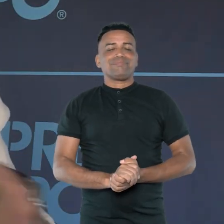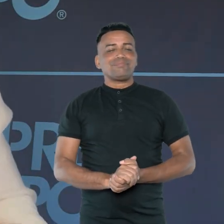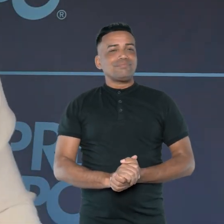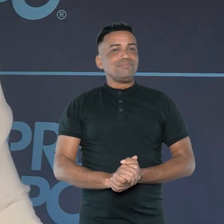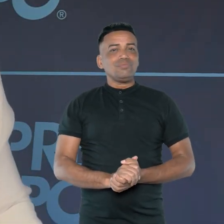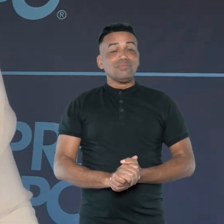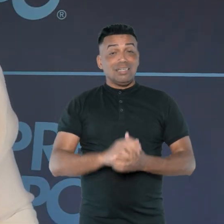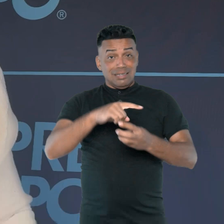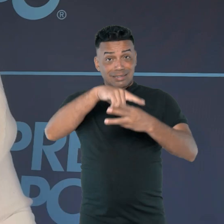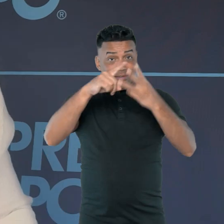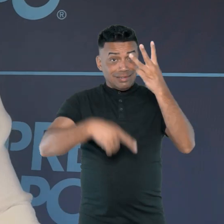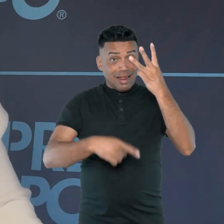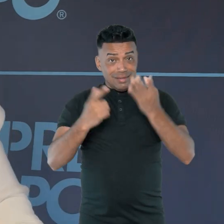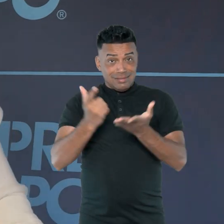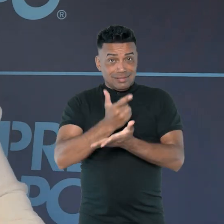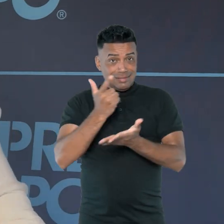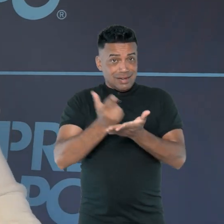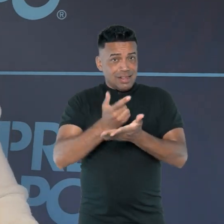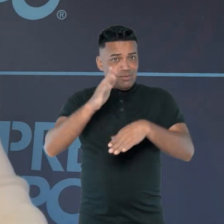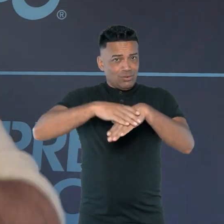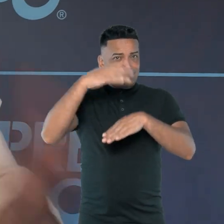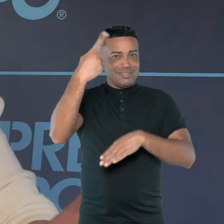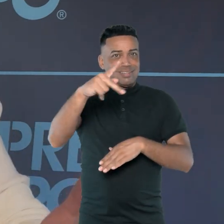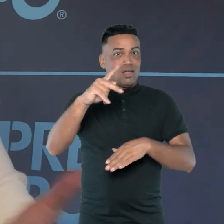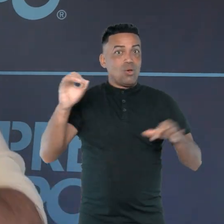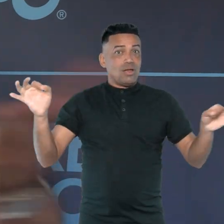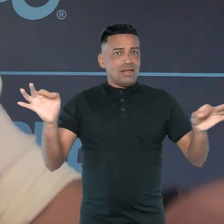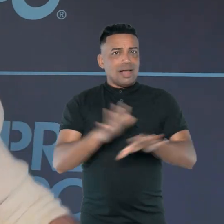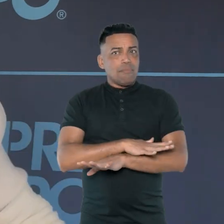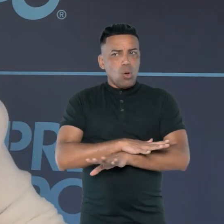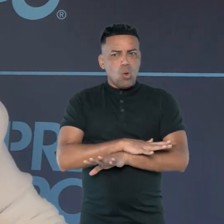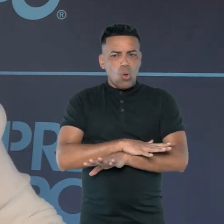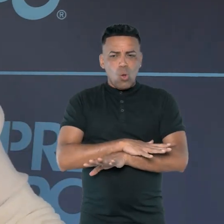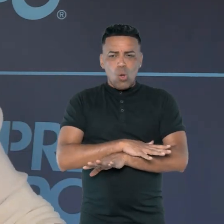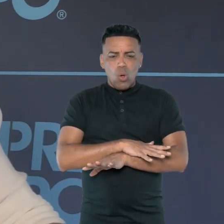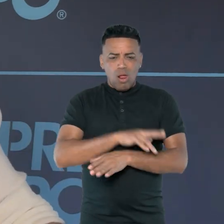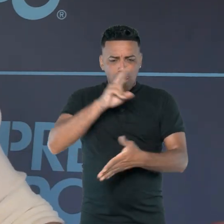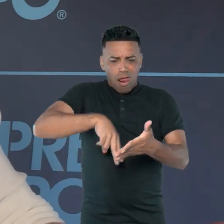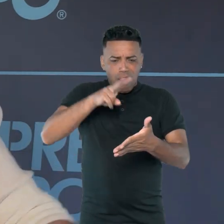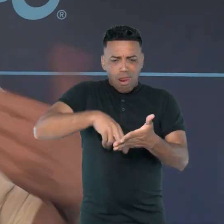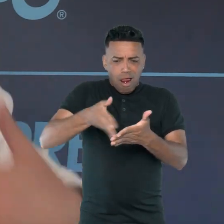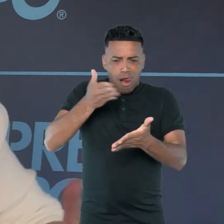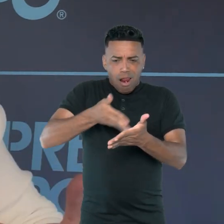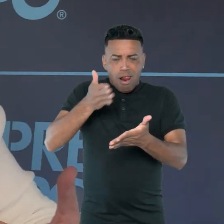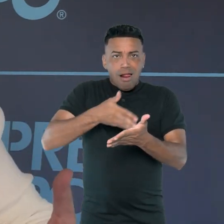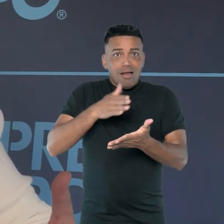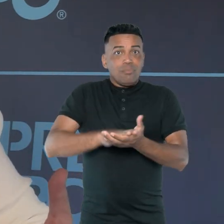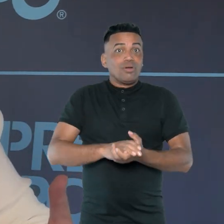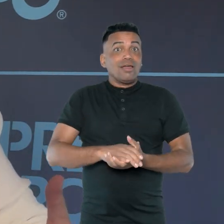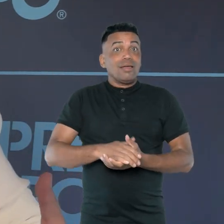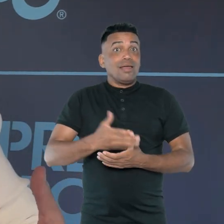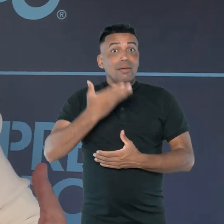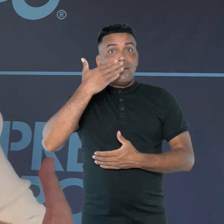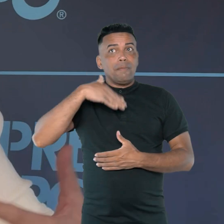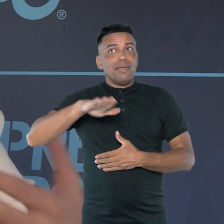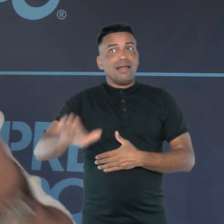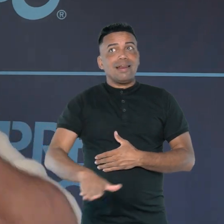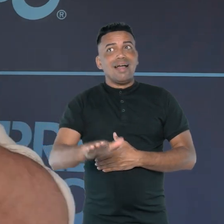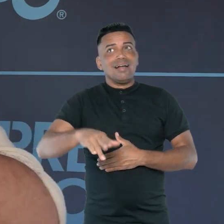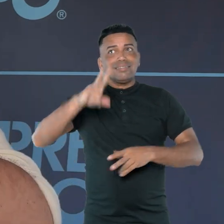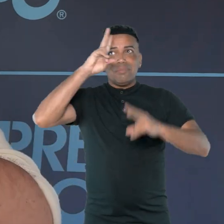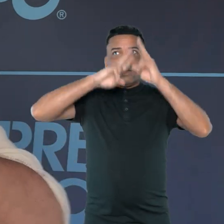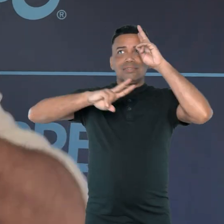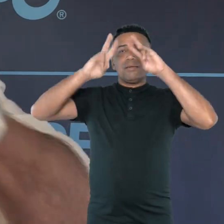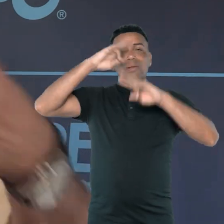peguei os seus 3 livros, né? E aí, de repente, quando acabou, eu falei, gente, já acabou, porque eu li com a minha criança mesmo, né? A